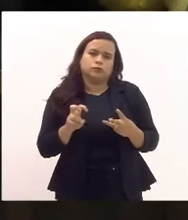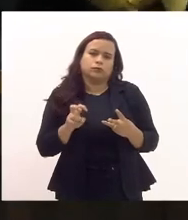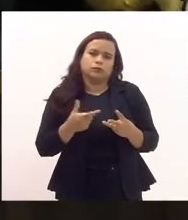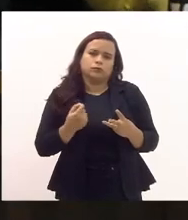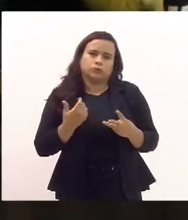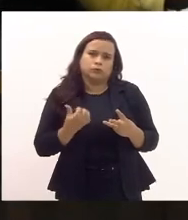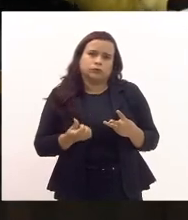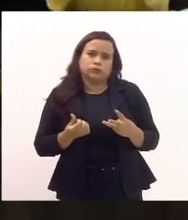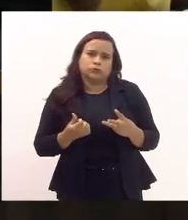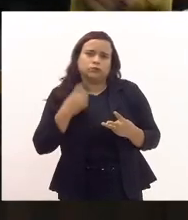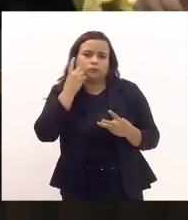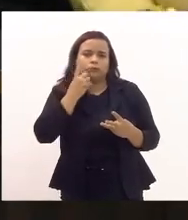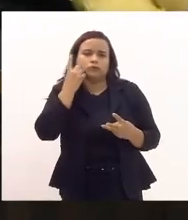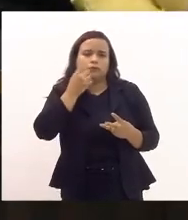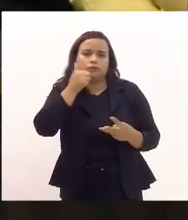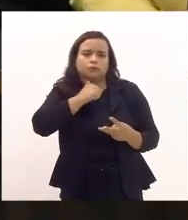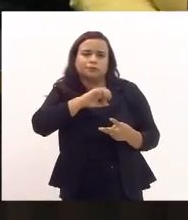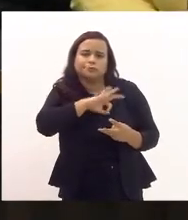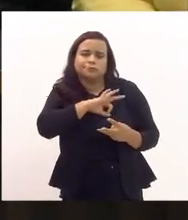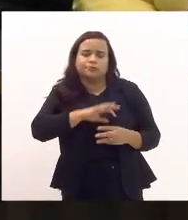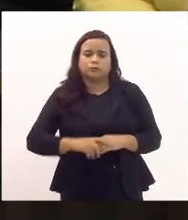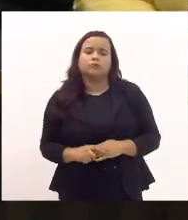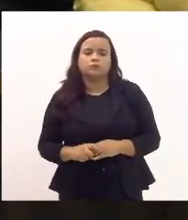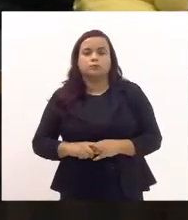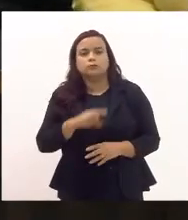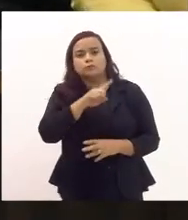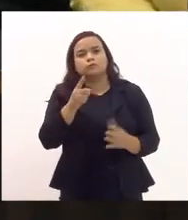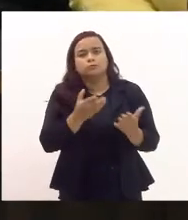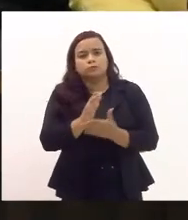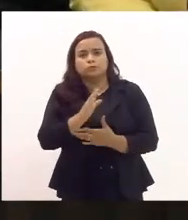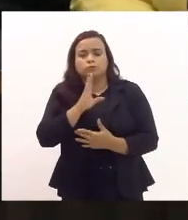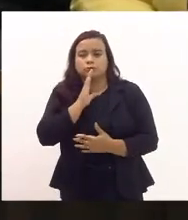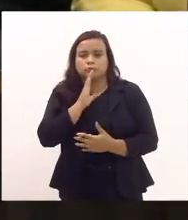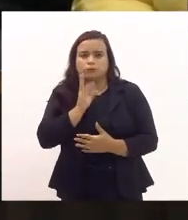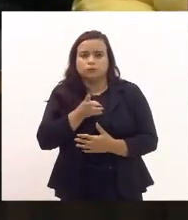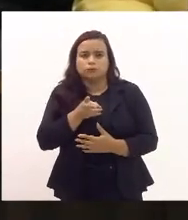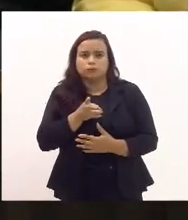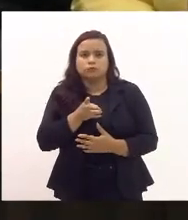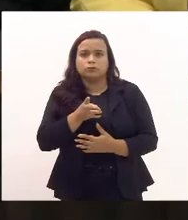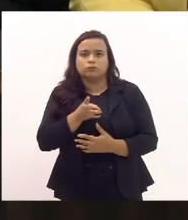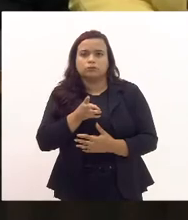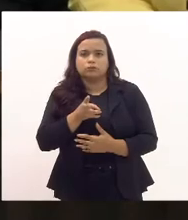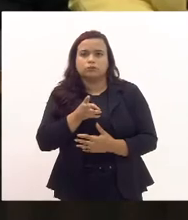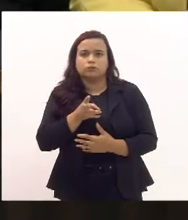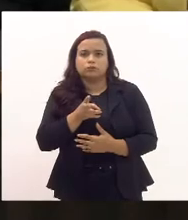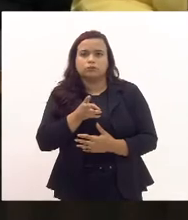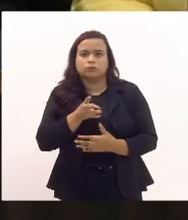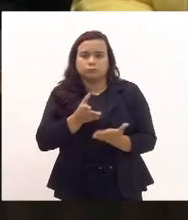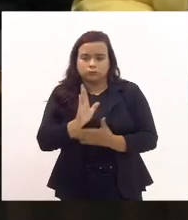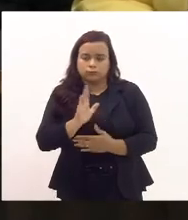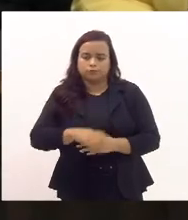516 deputada Martha Rocha Sobre que aprovam permaneçam Como estão aprovado